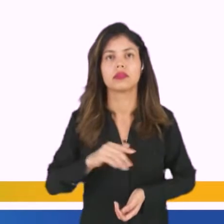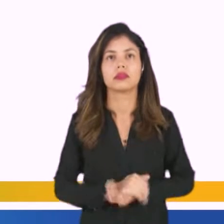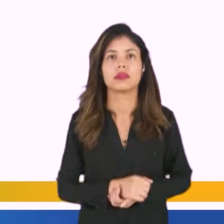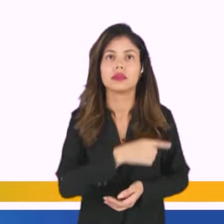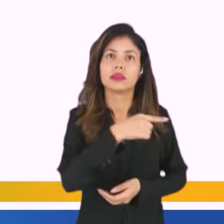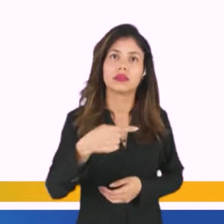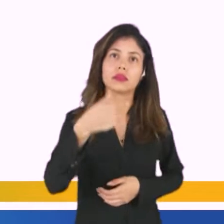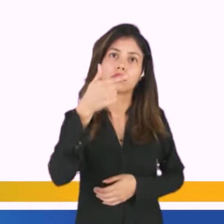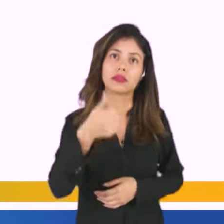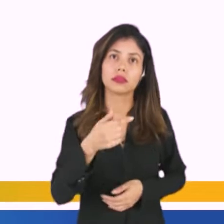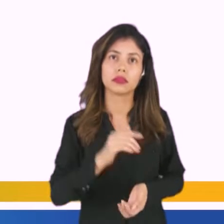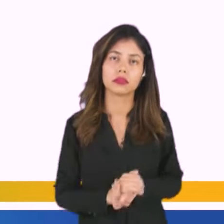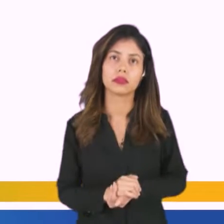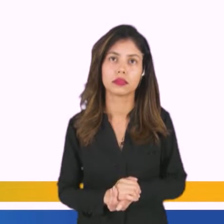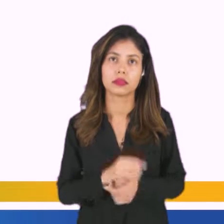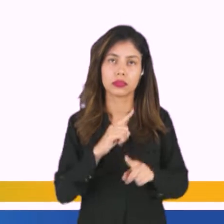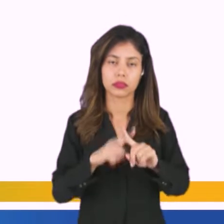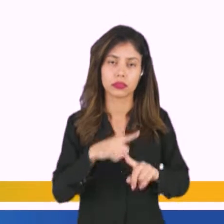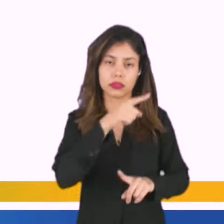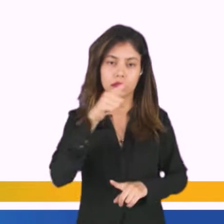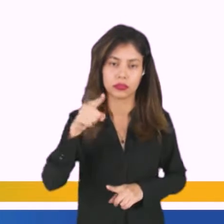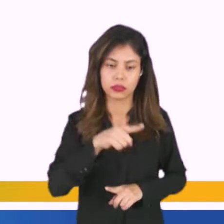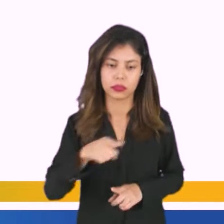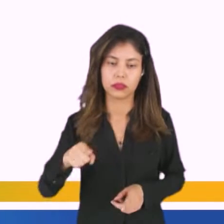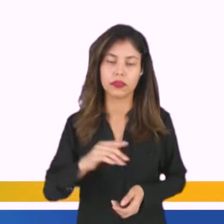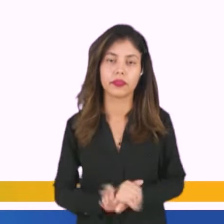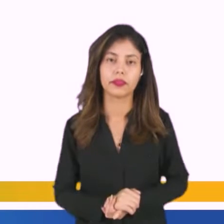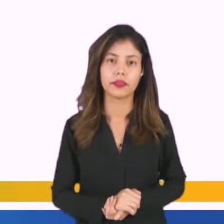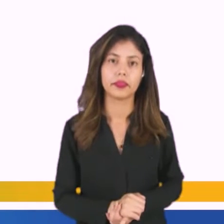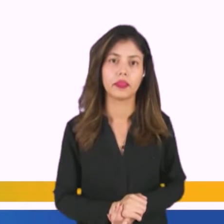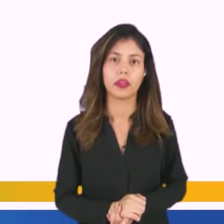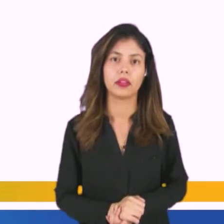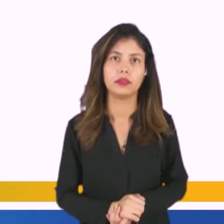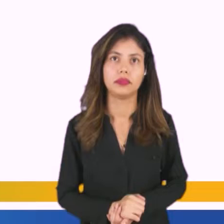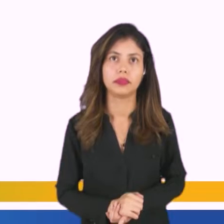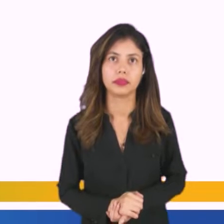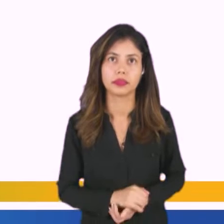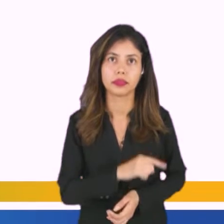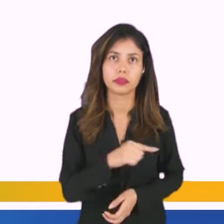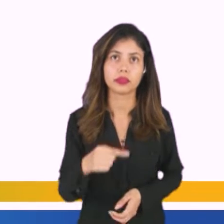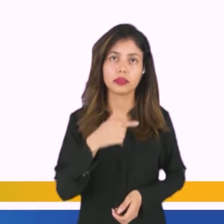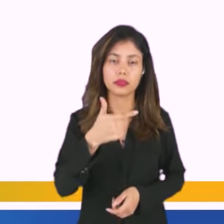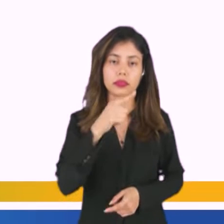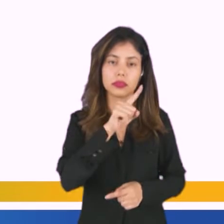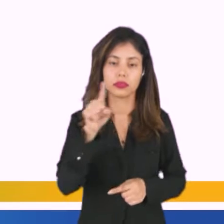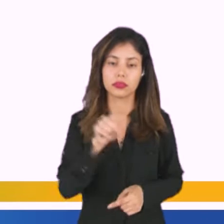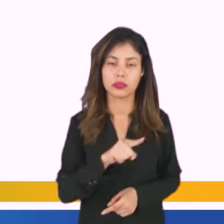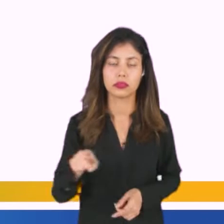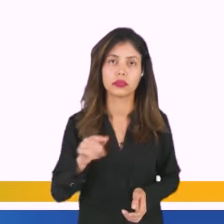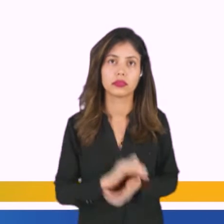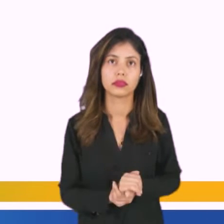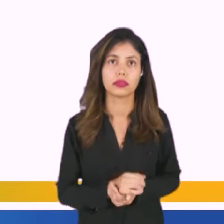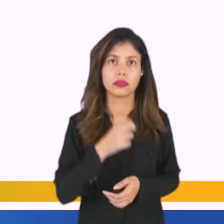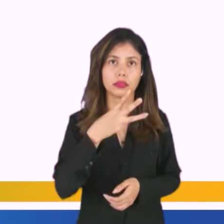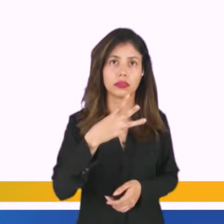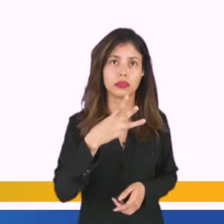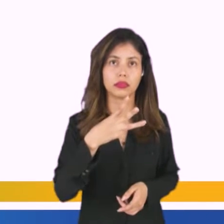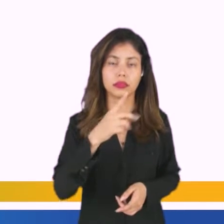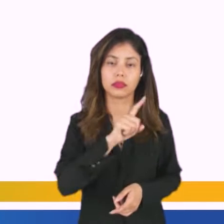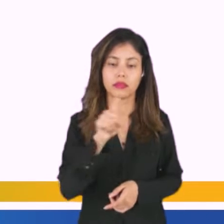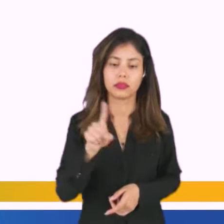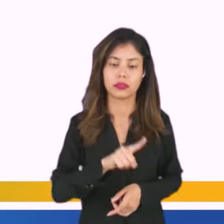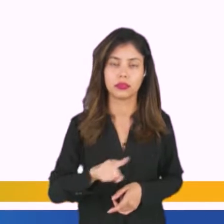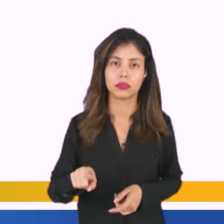2 vezes o z dá menos 2, e menos 2z menos e dá